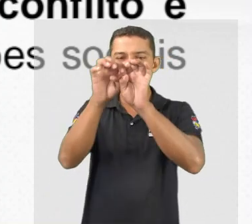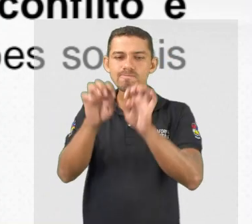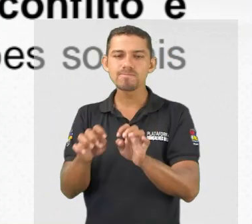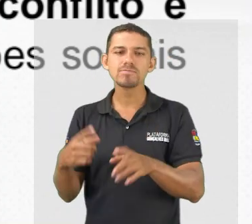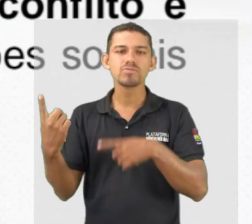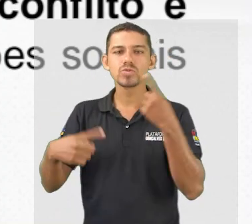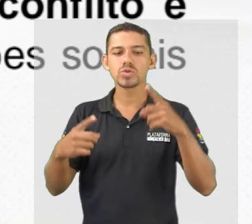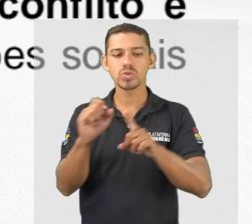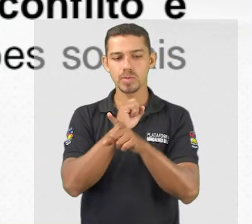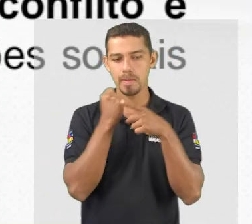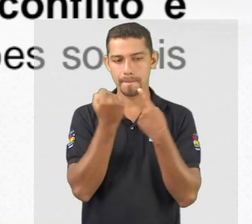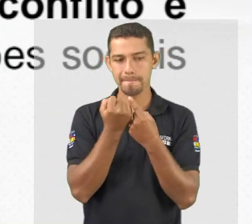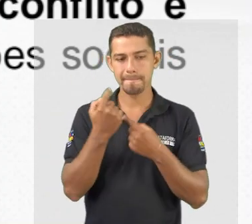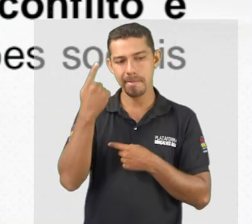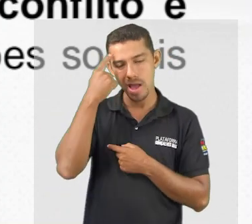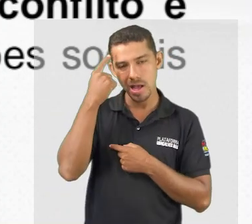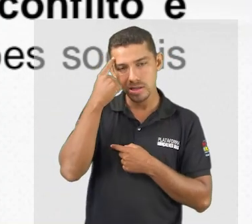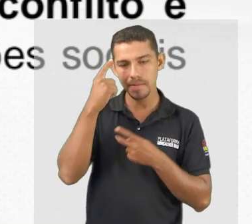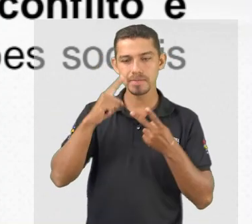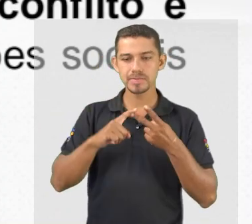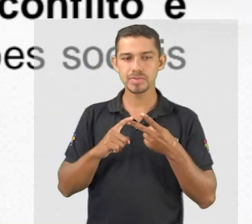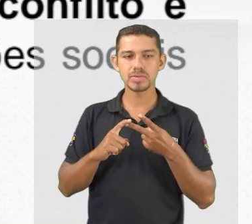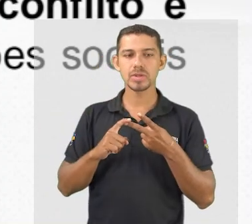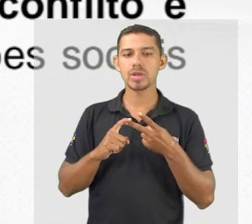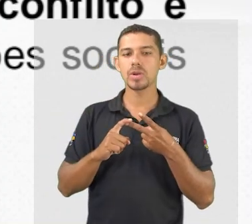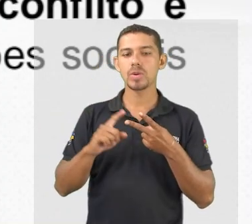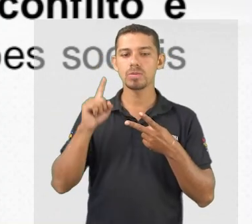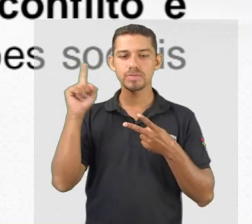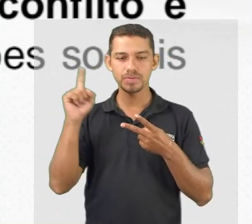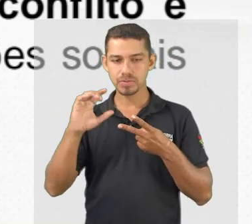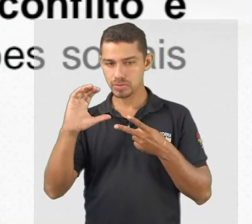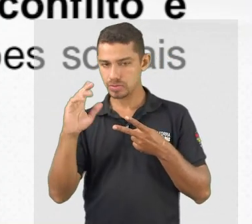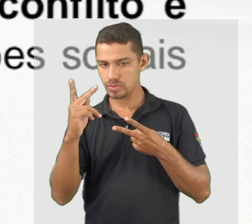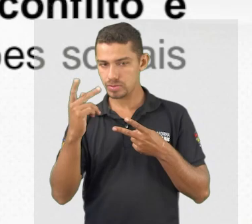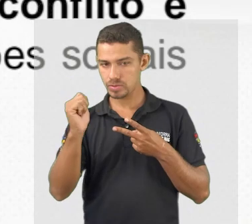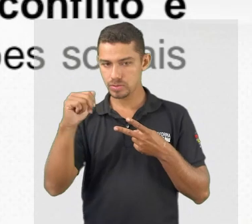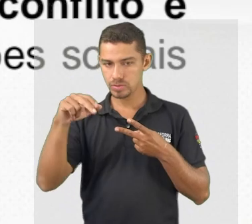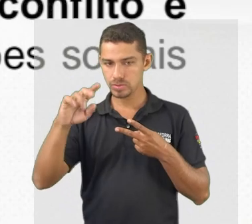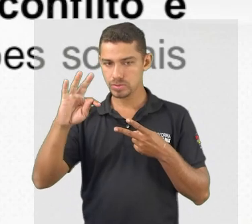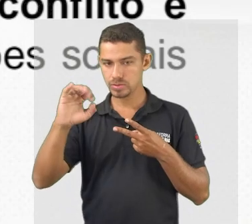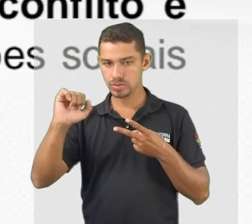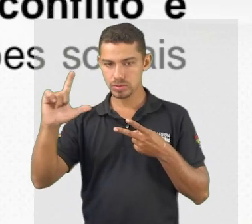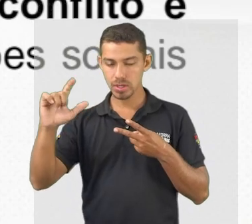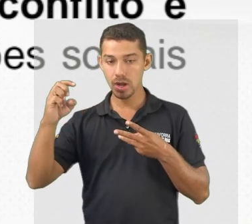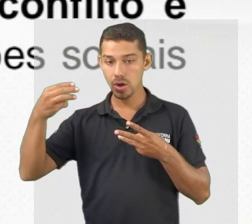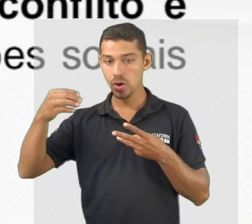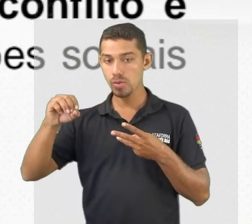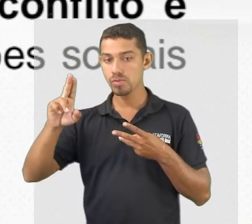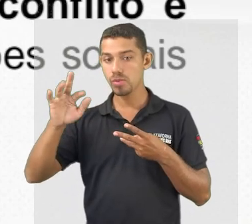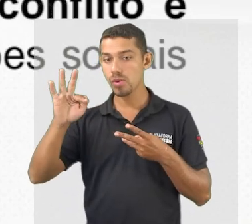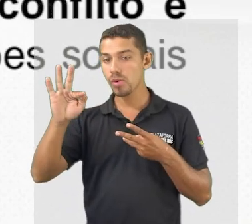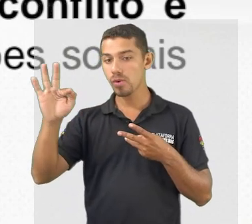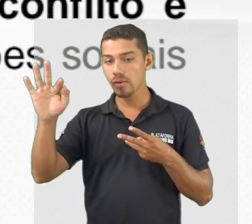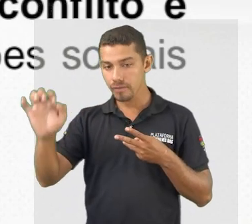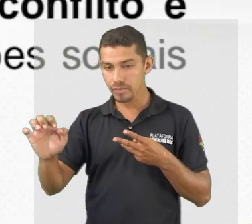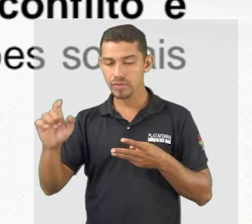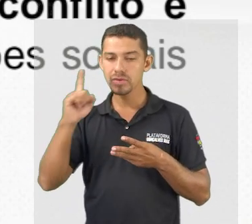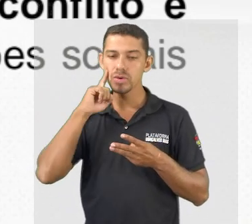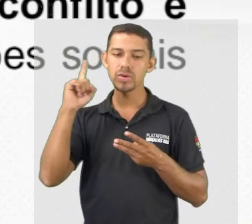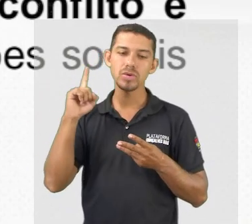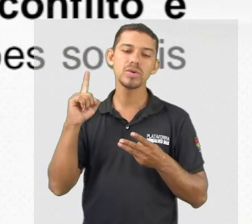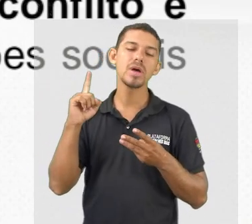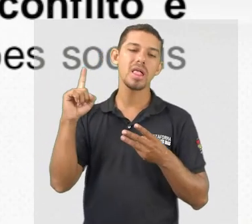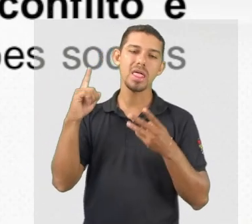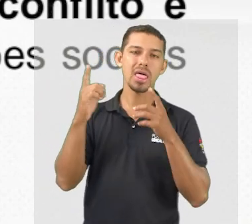políticas e sociais. Pensadores como Chantal Mouffe ou Ernesto Laclau defendem que a democracia deve ser um processo